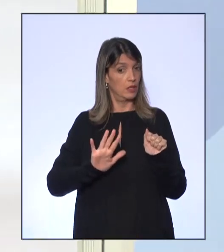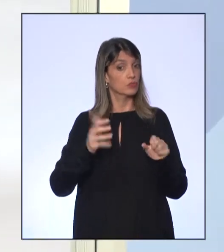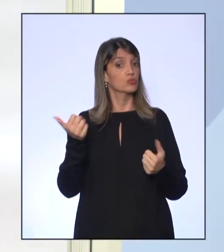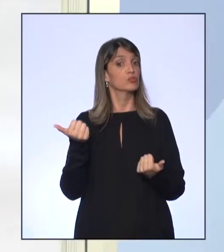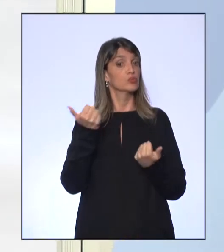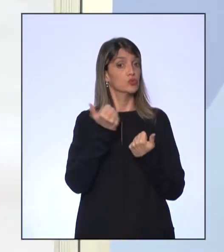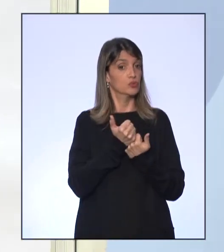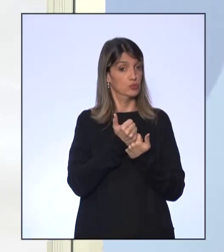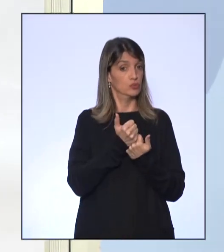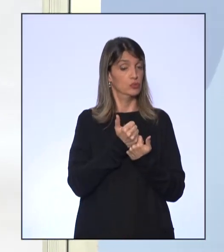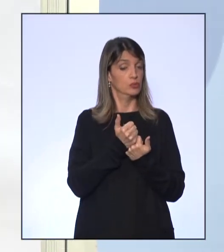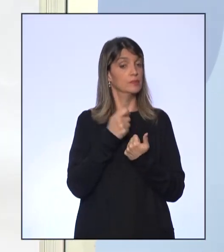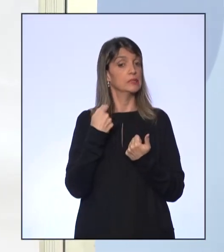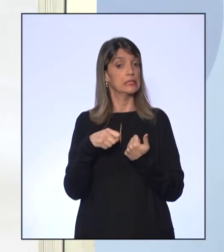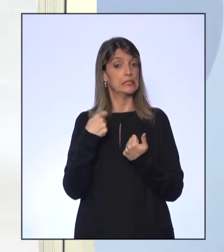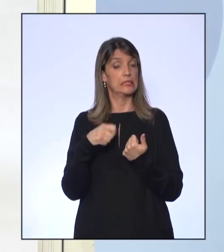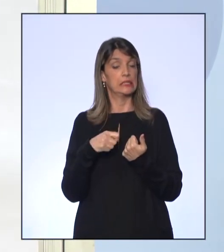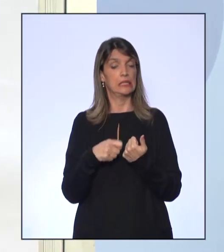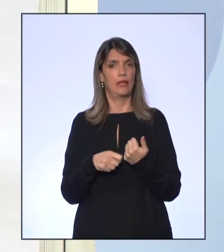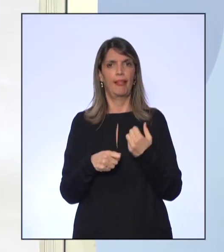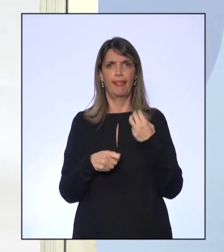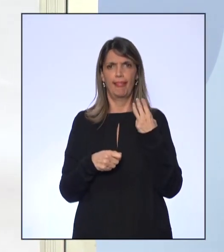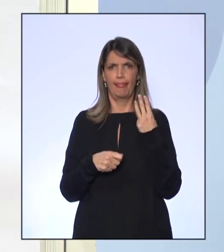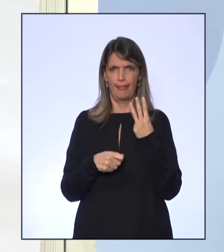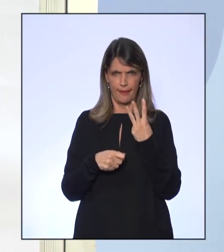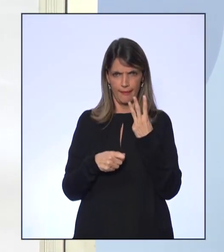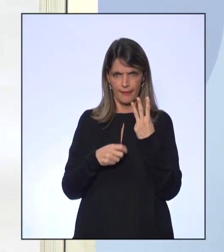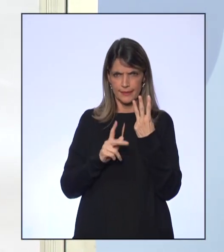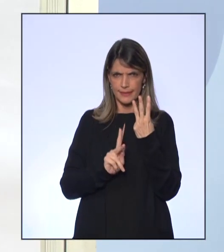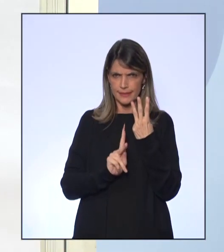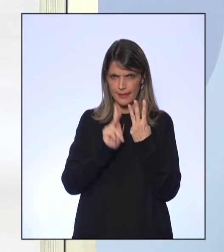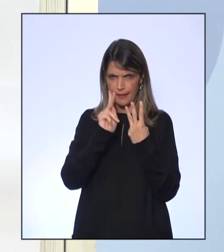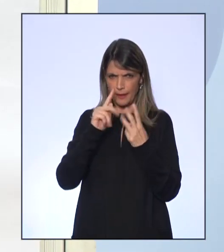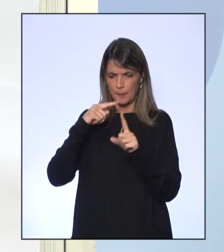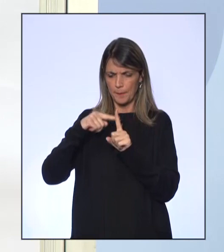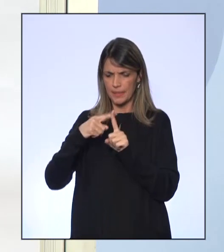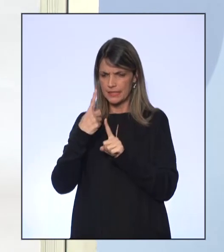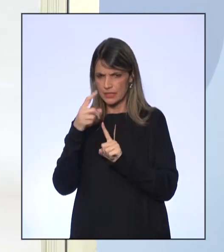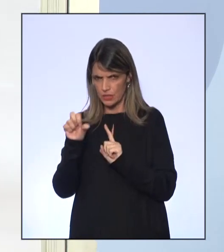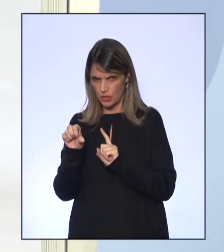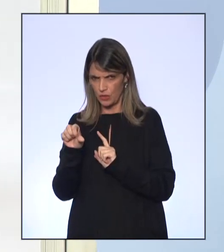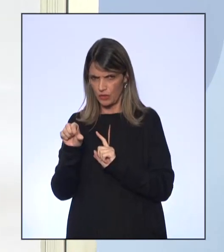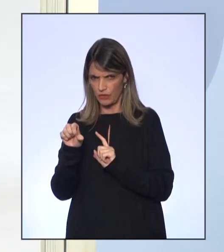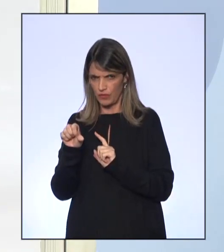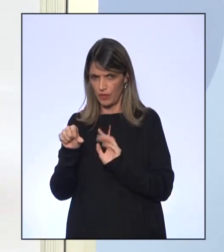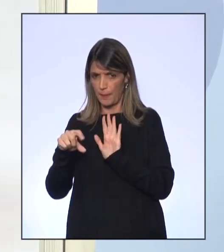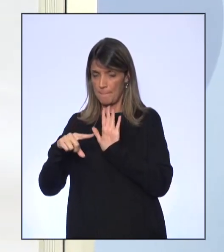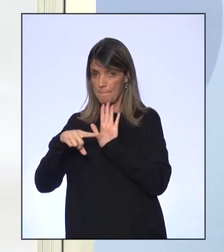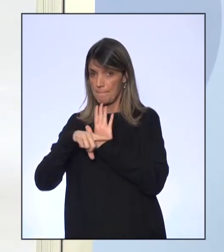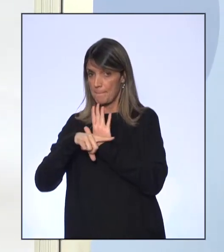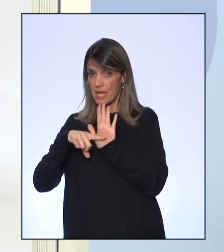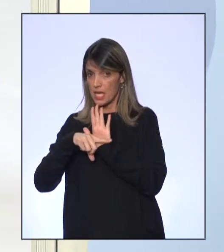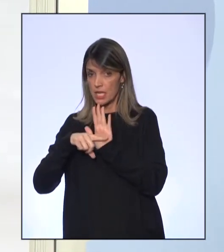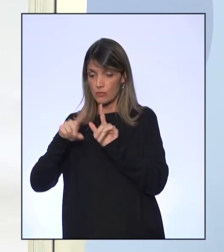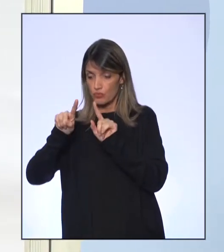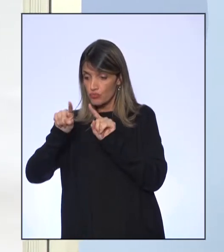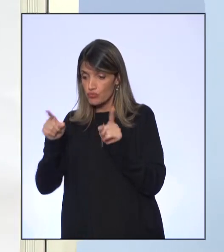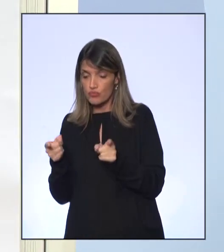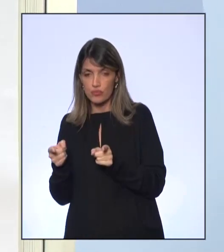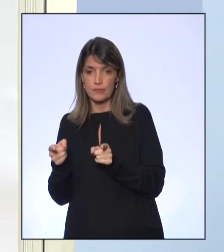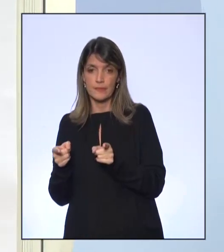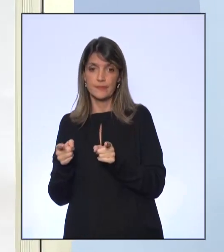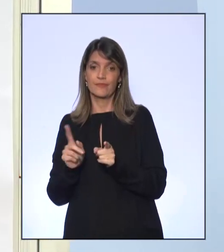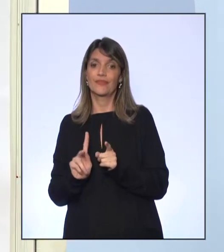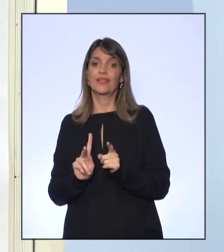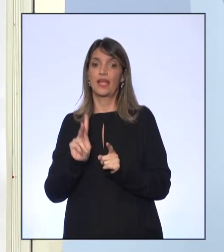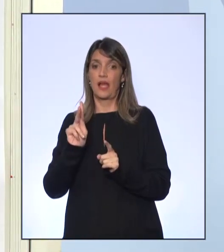Então, eu tenho aqui, ó, 3K mais 19 menos o termo